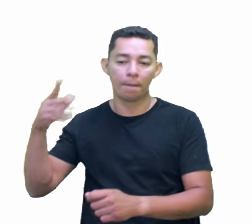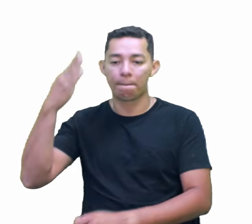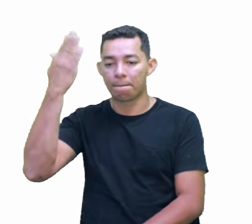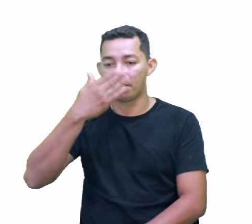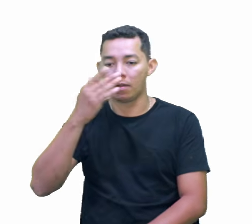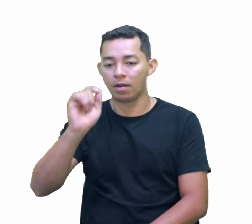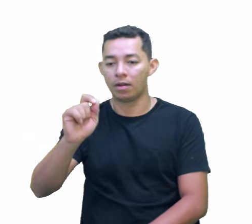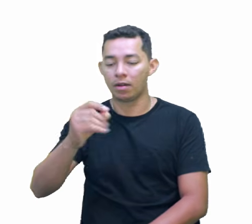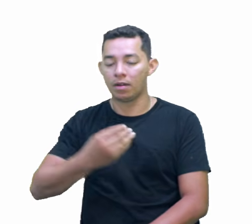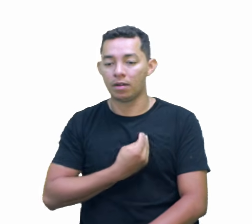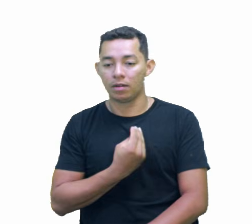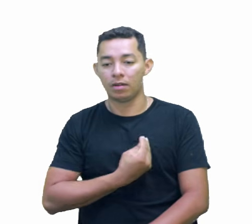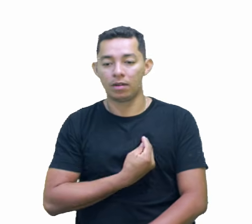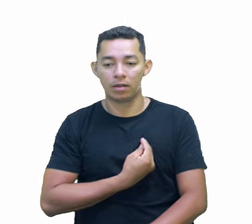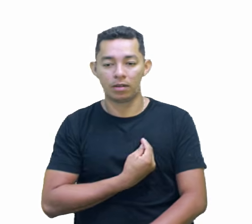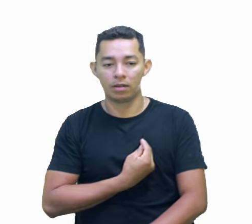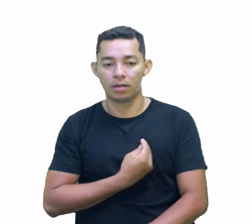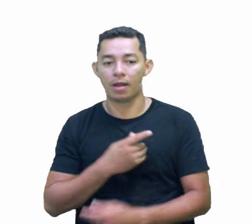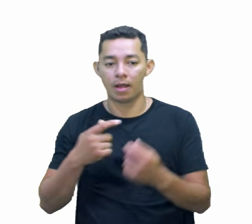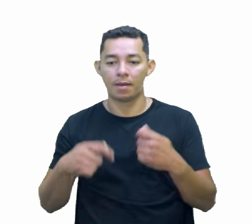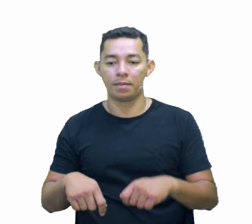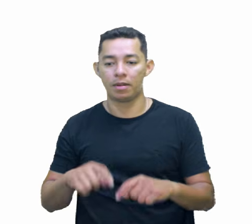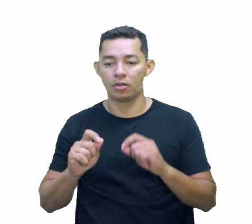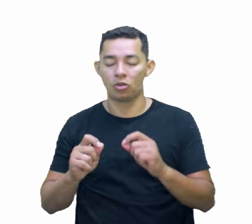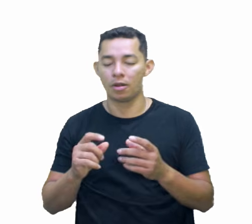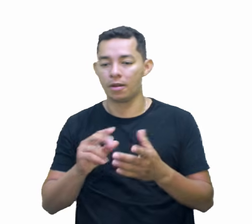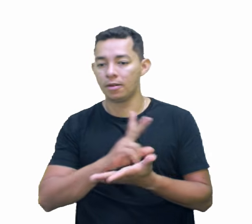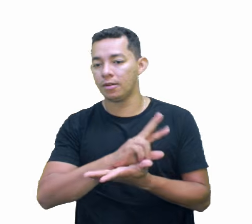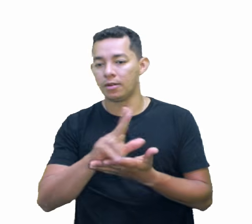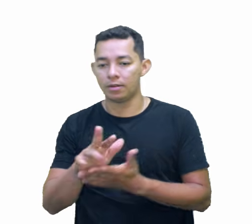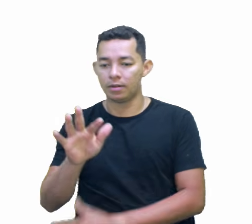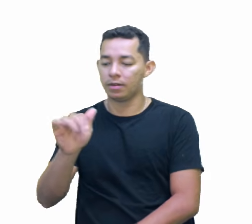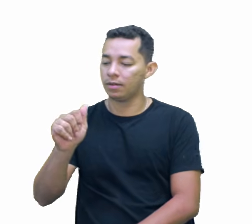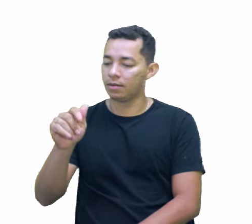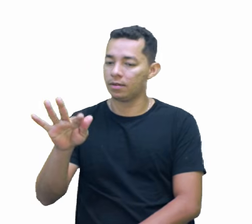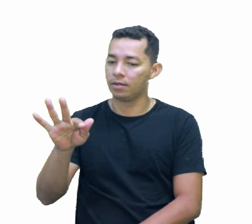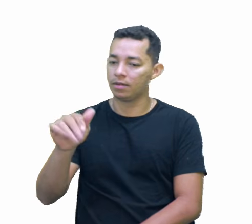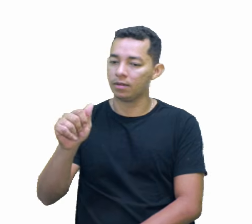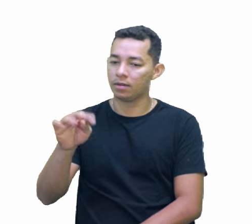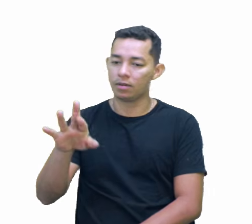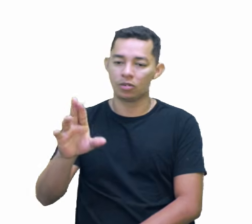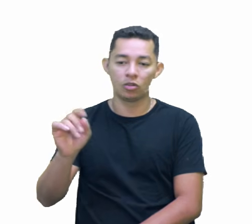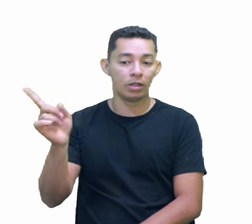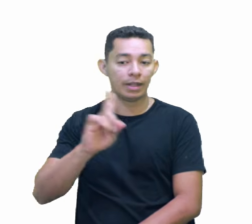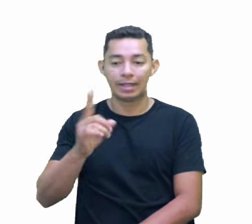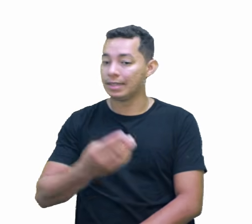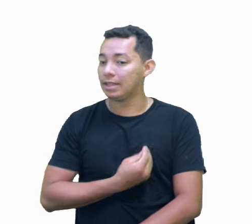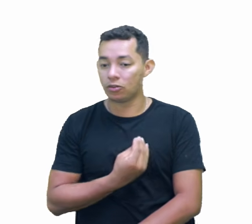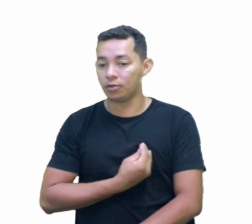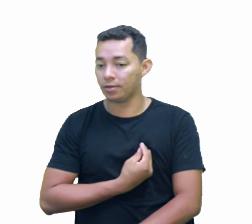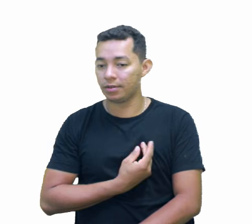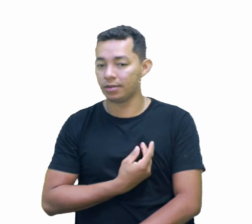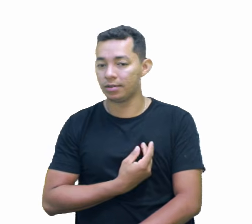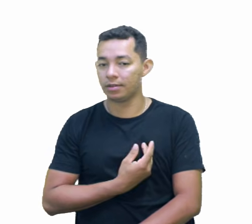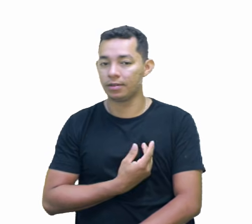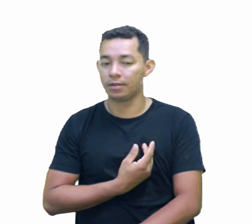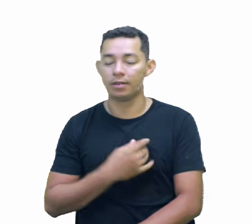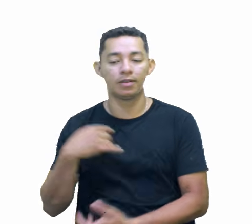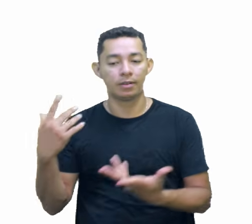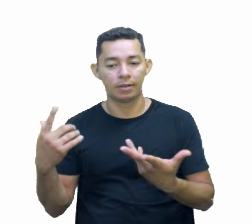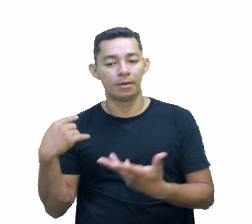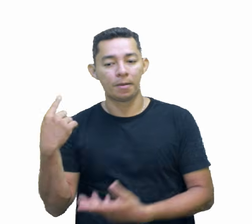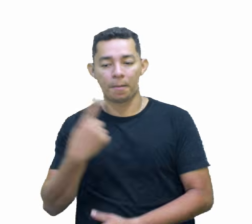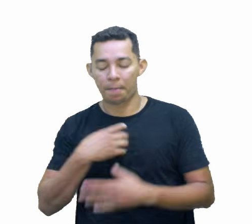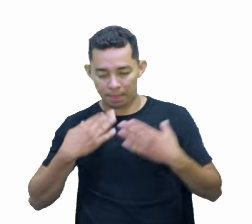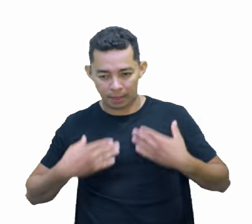que os seres vivos precisam de muitos fatores que não são vivos para sobreviver. Ou seja, o nosso organismo